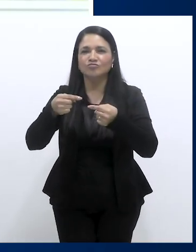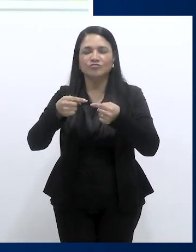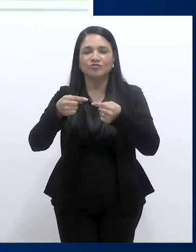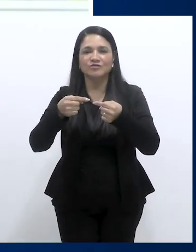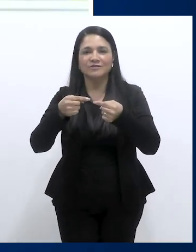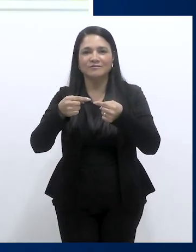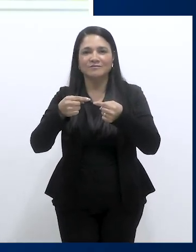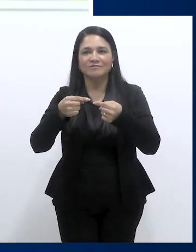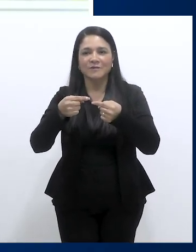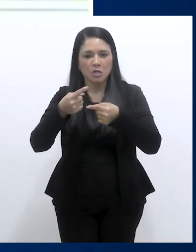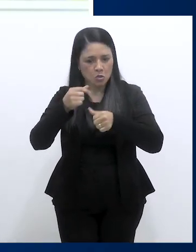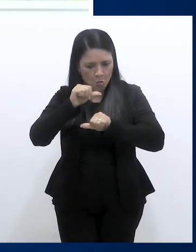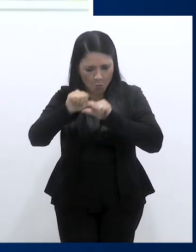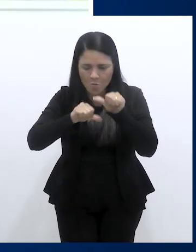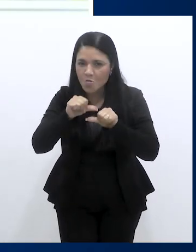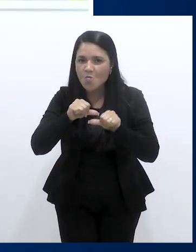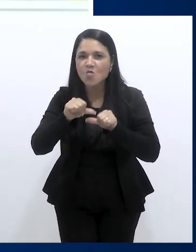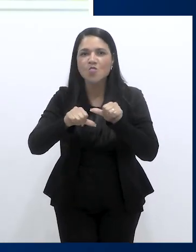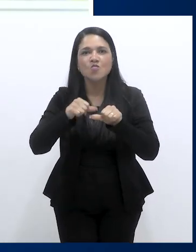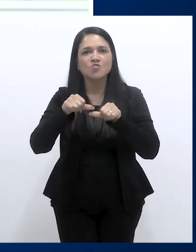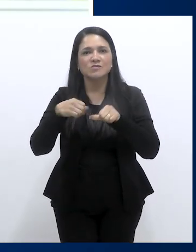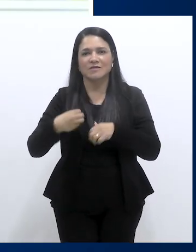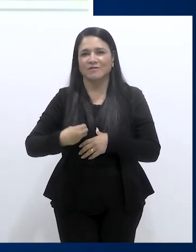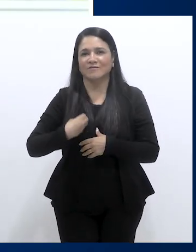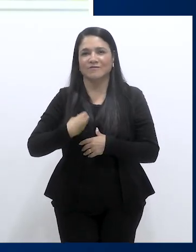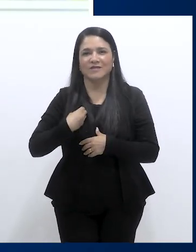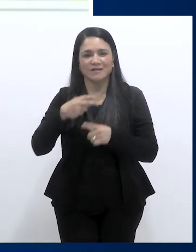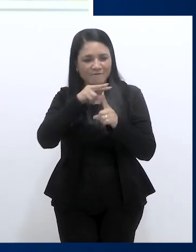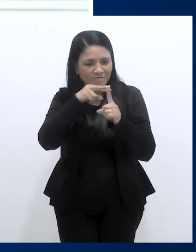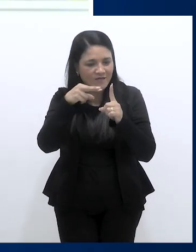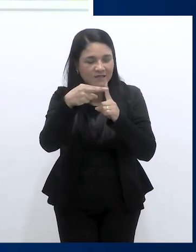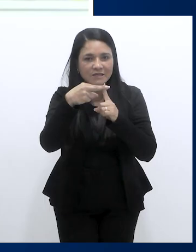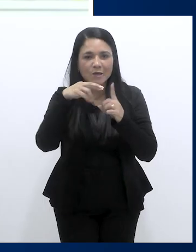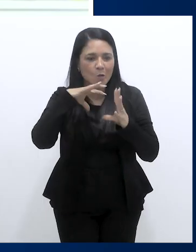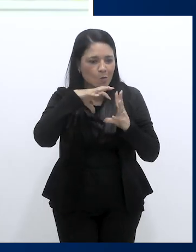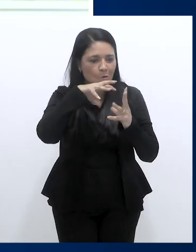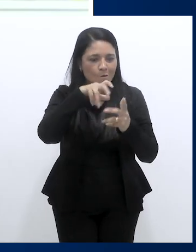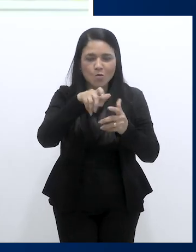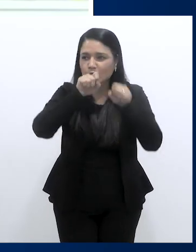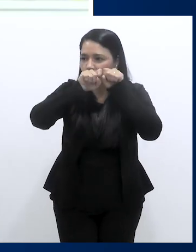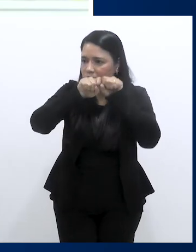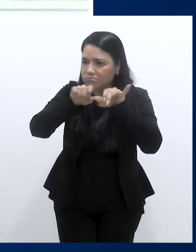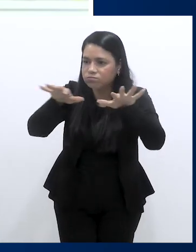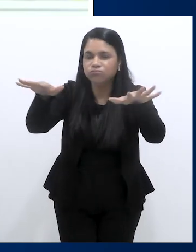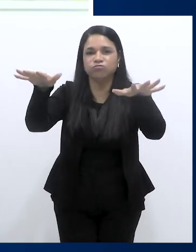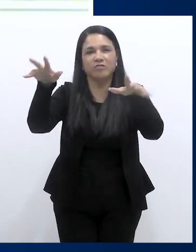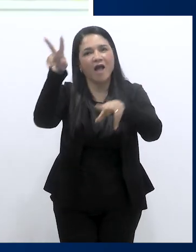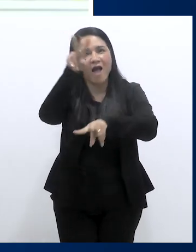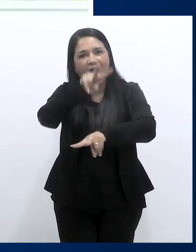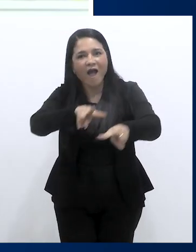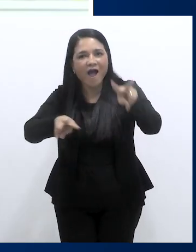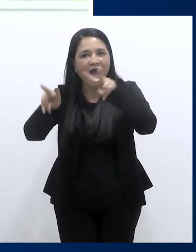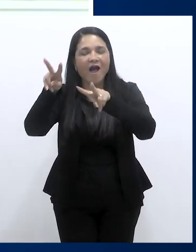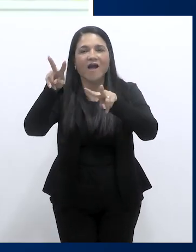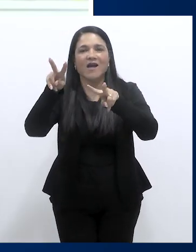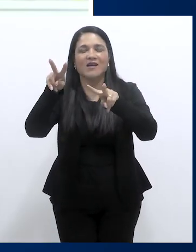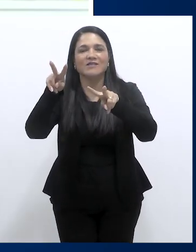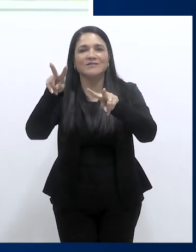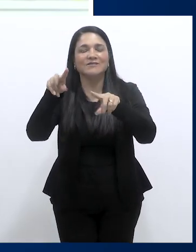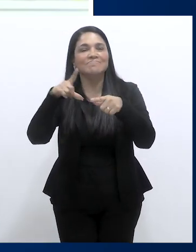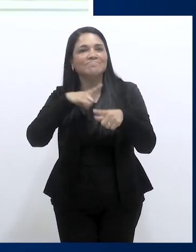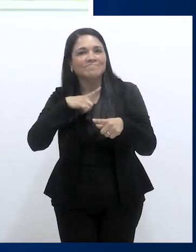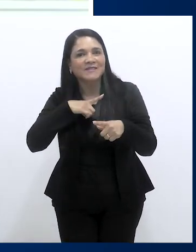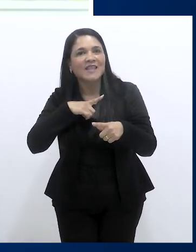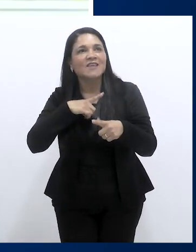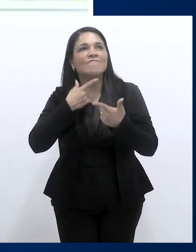discutir, debater, e não se tornar uma pessoa com uma visão de mundo ampliada, né, e não